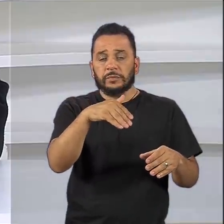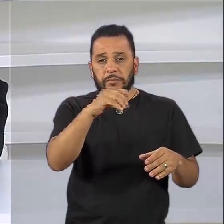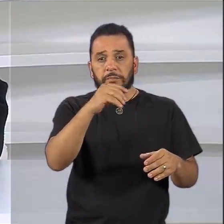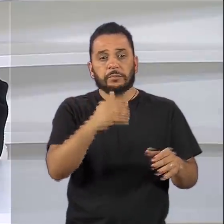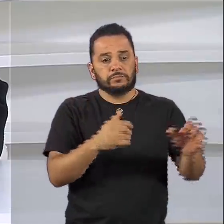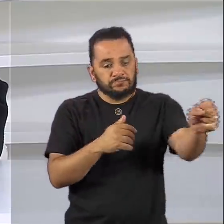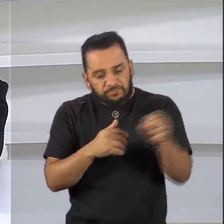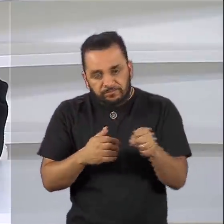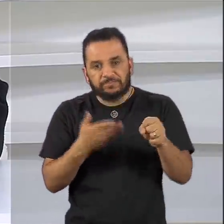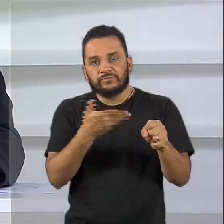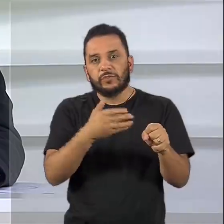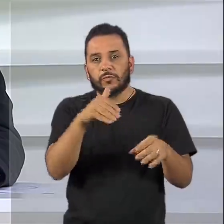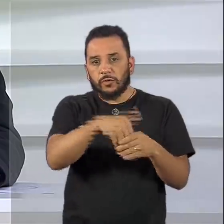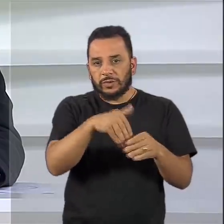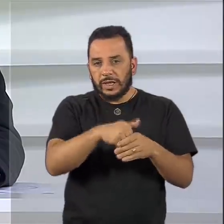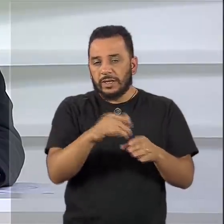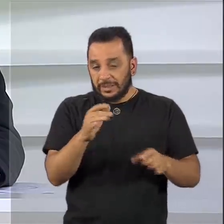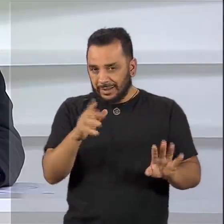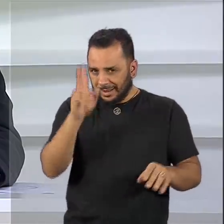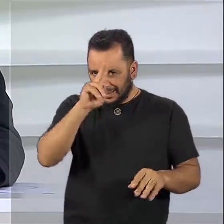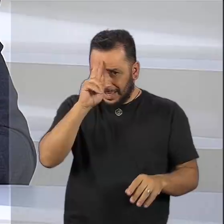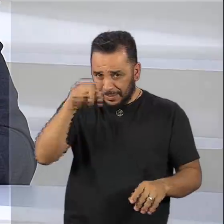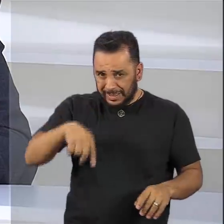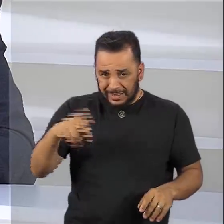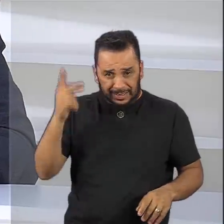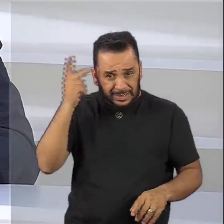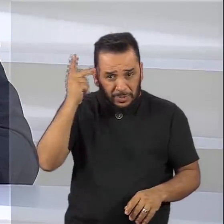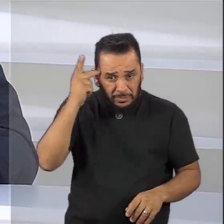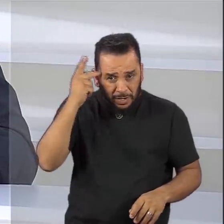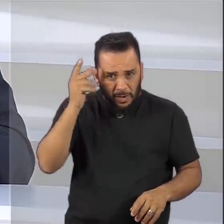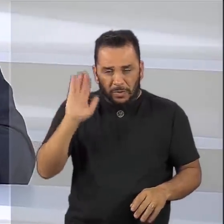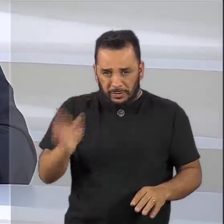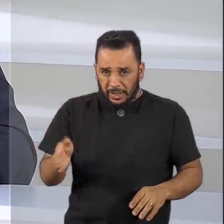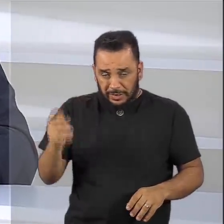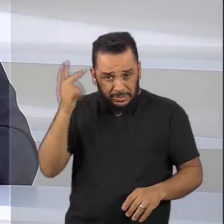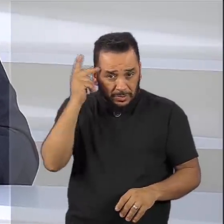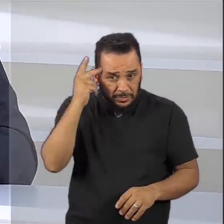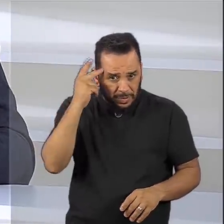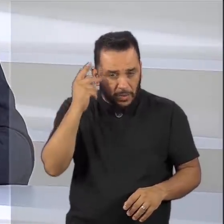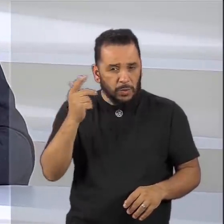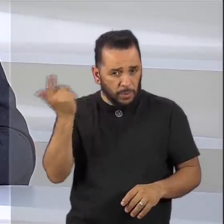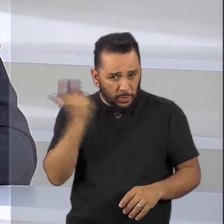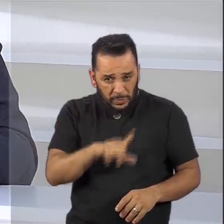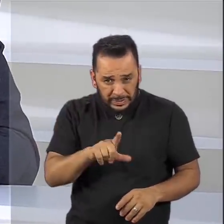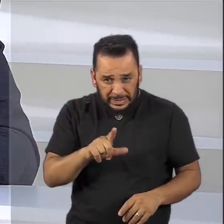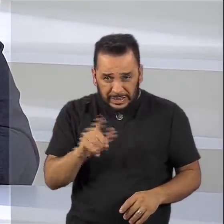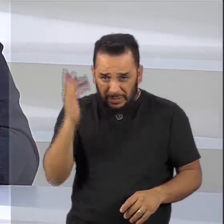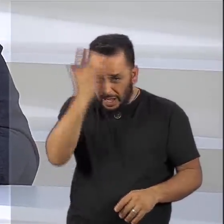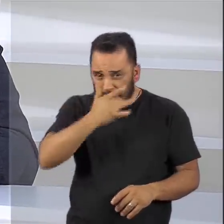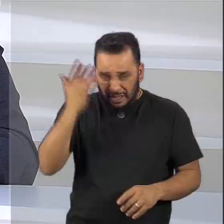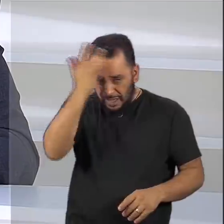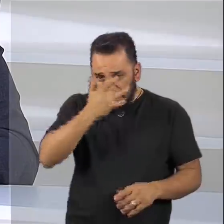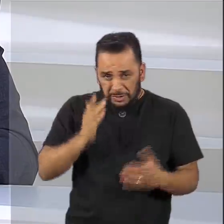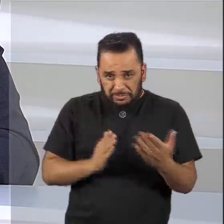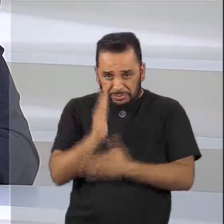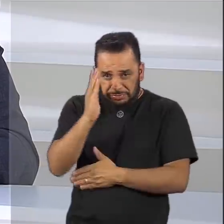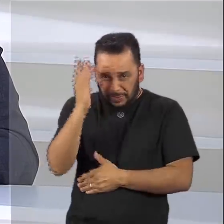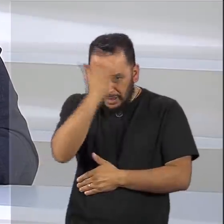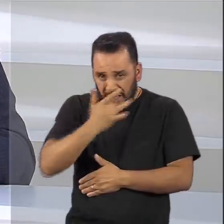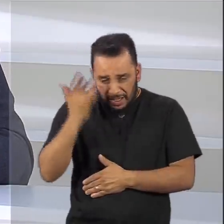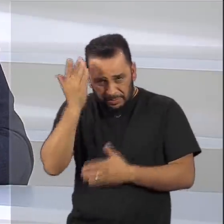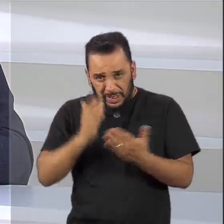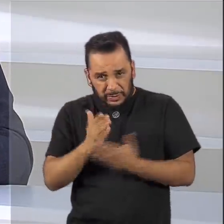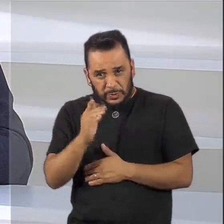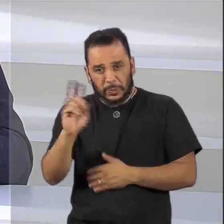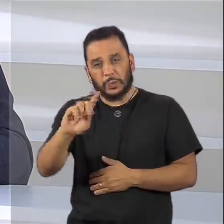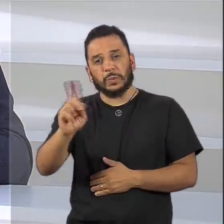em São Paulo, quando o Haddad, o terceiro poste do Lula, não conseguiu ir sequer para o segundo turno, não teve segundo turno aqui. Então, eu acho que o PT